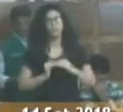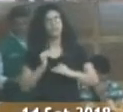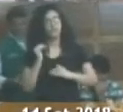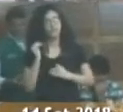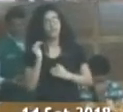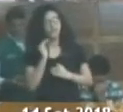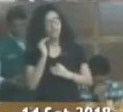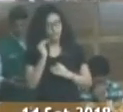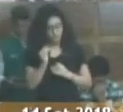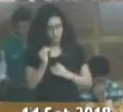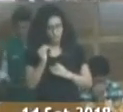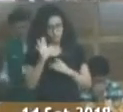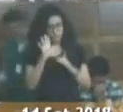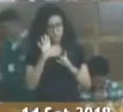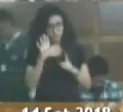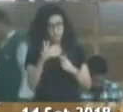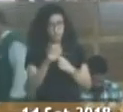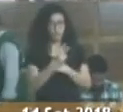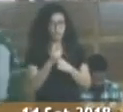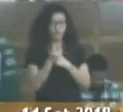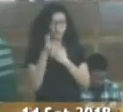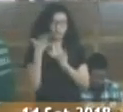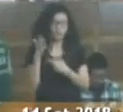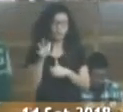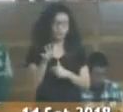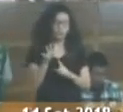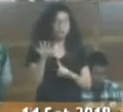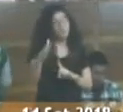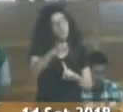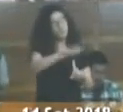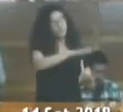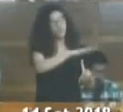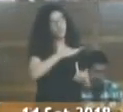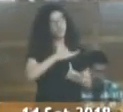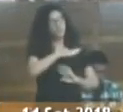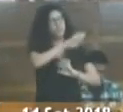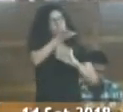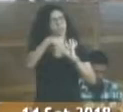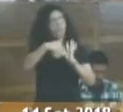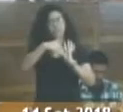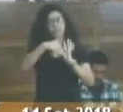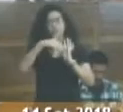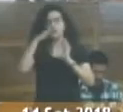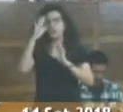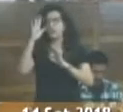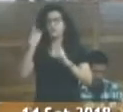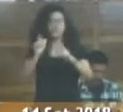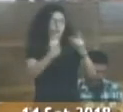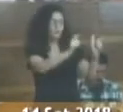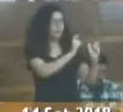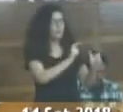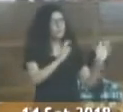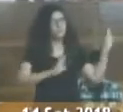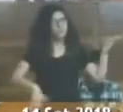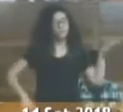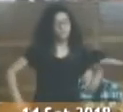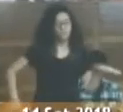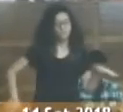desenvolvimento com sustentabilidade e proteção de todas as nossas áreas,